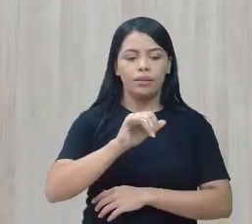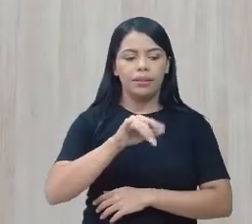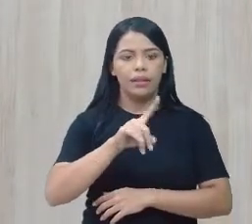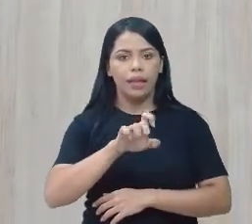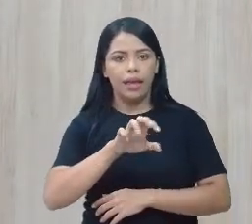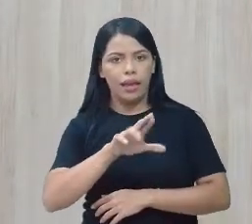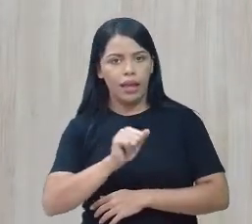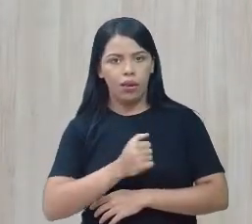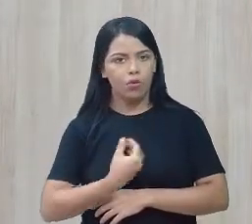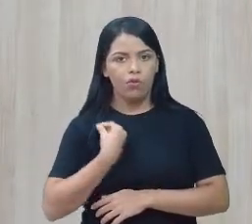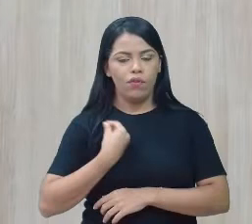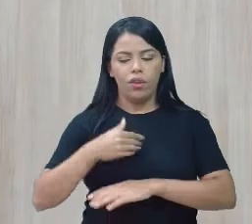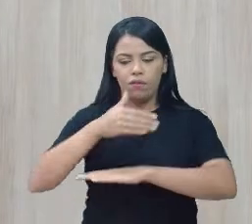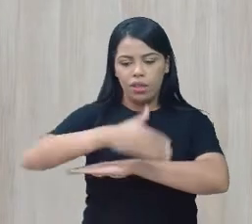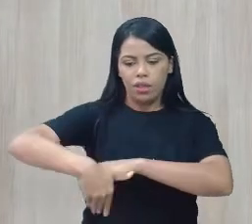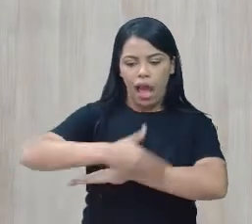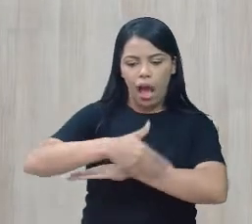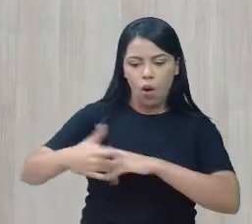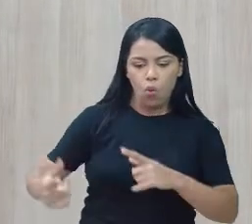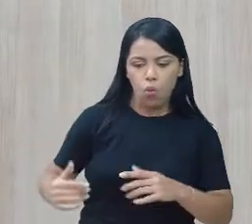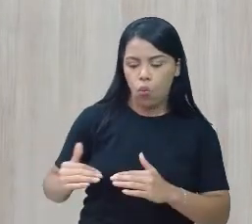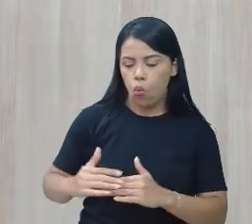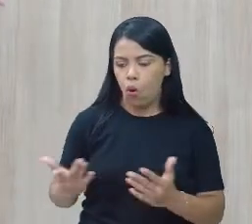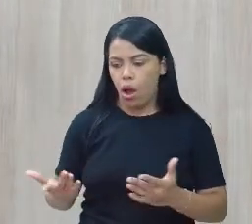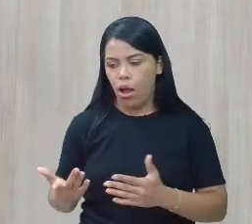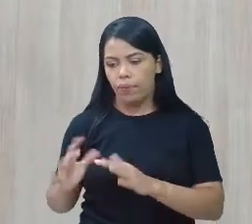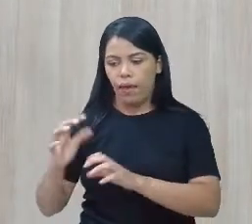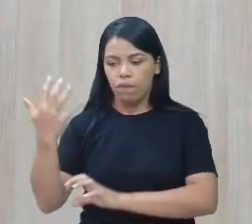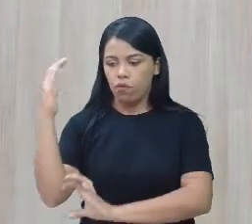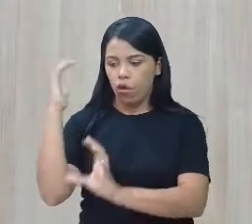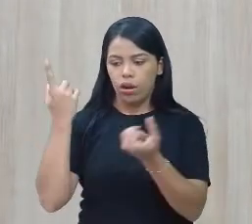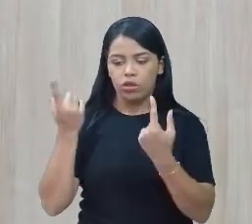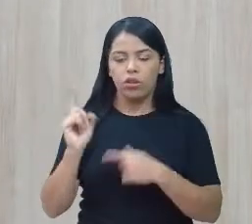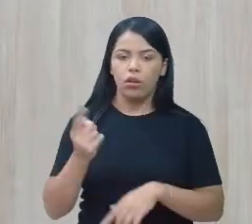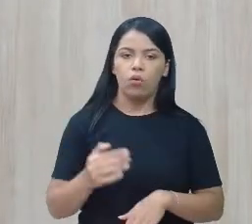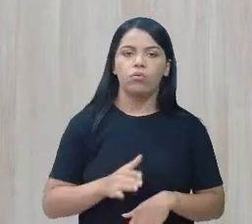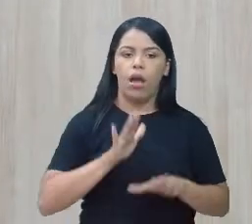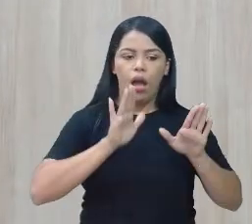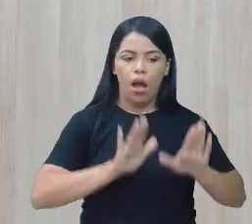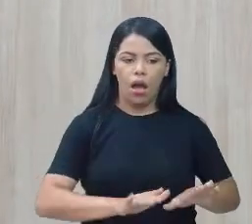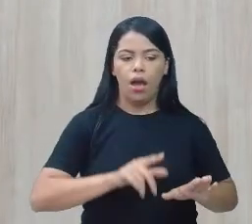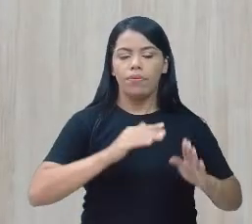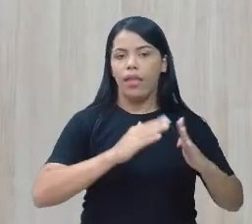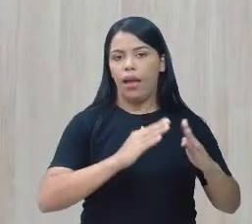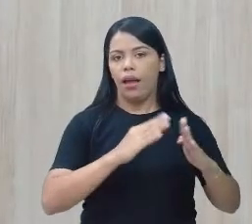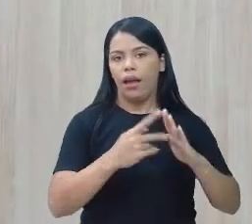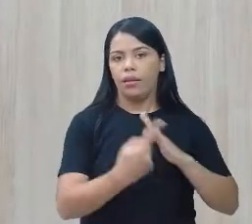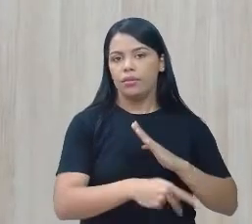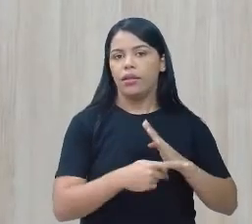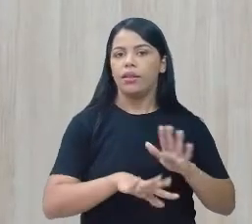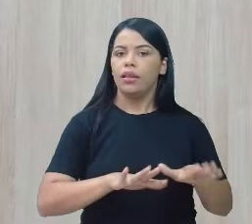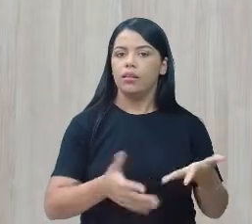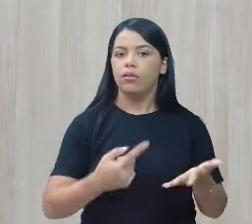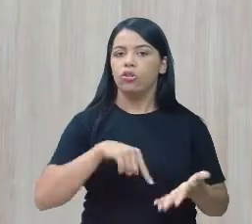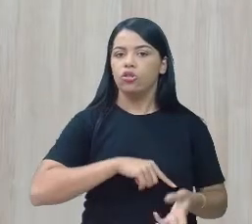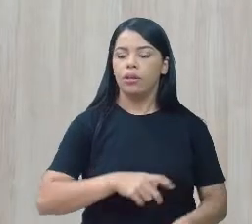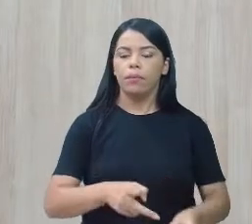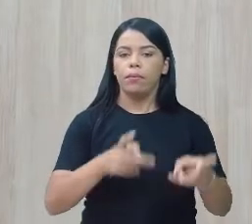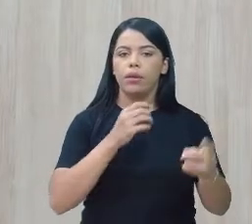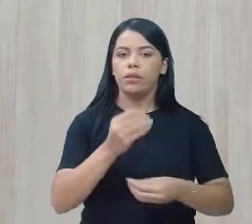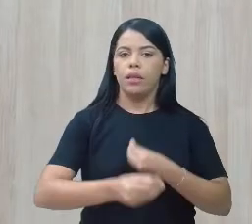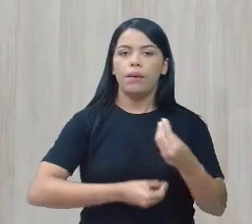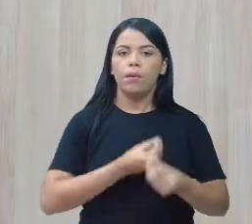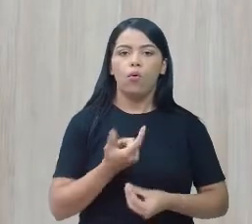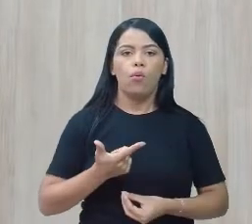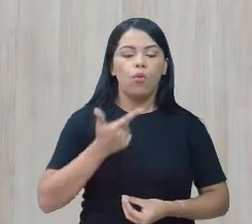está no palácio. Cinderela não está na floresta, ela está em casa. Então, a gente consegue perceber como é que eu situo o espaço dentro